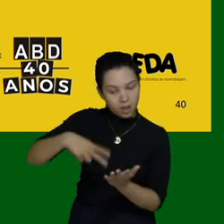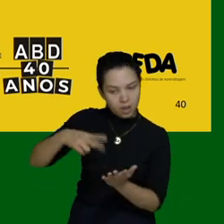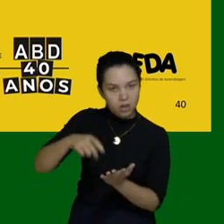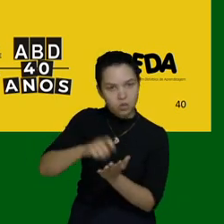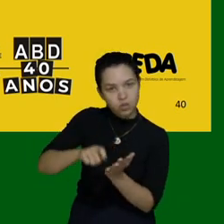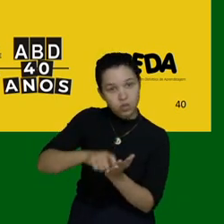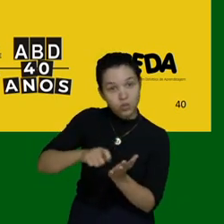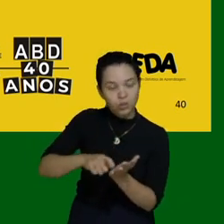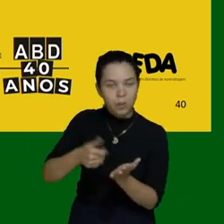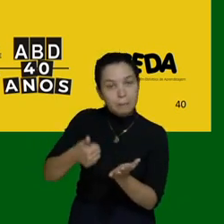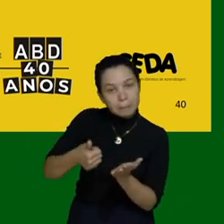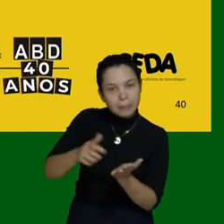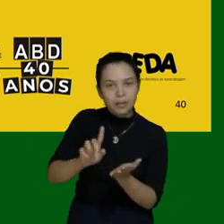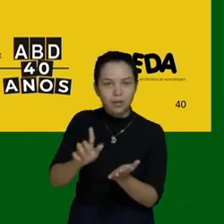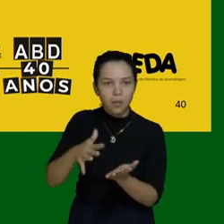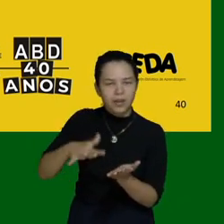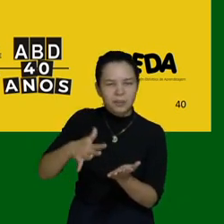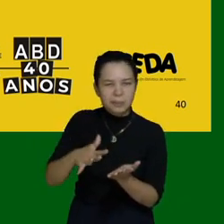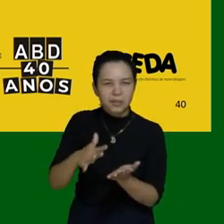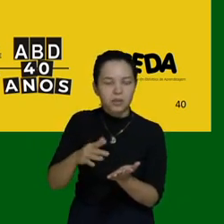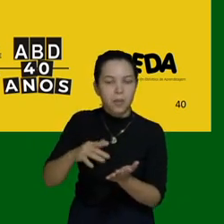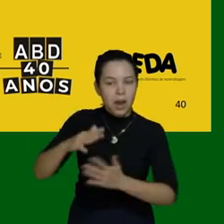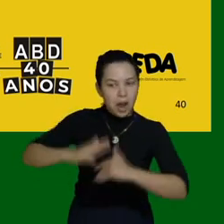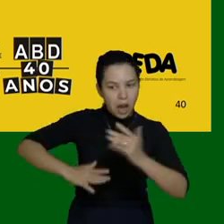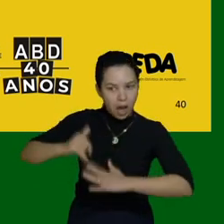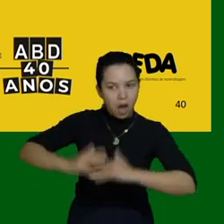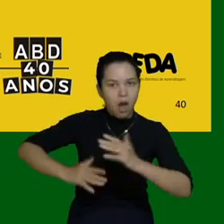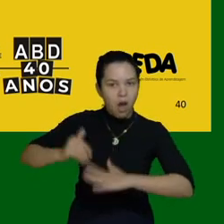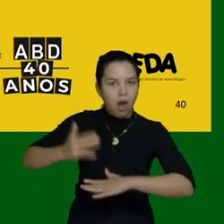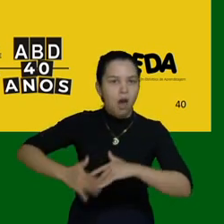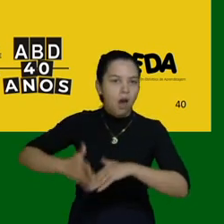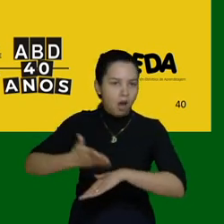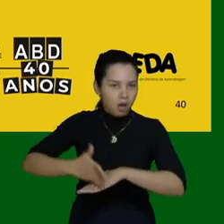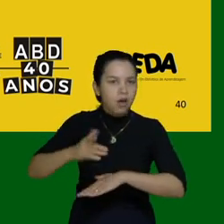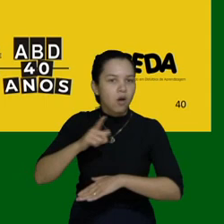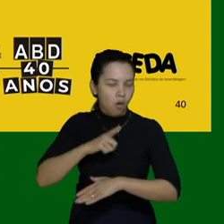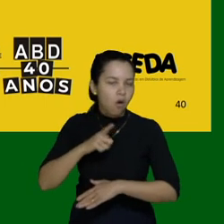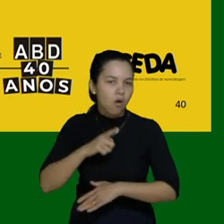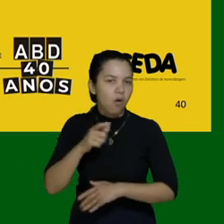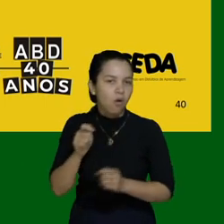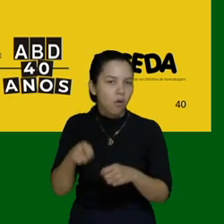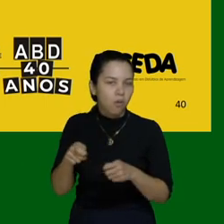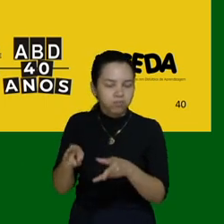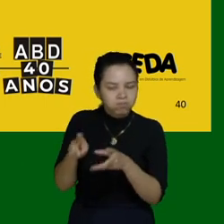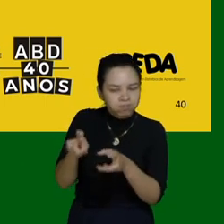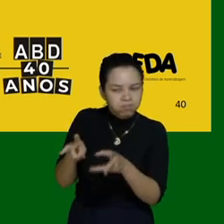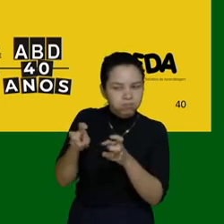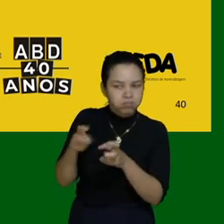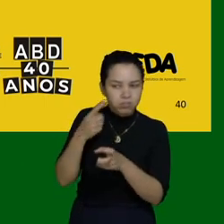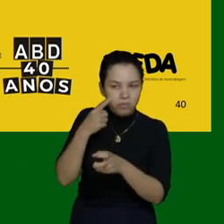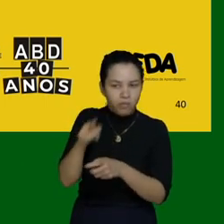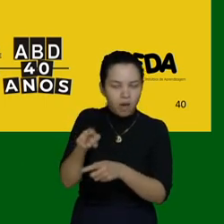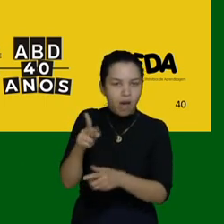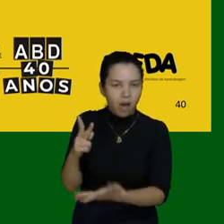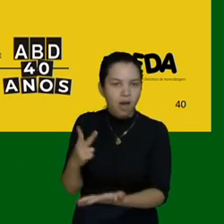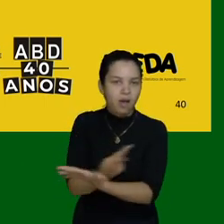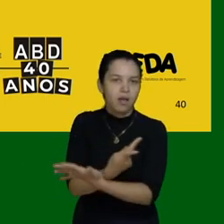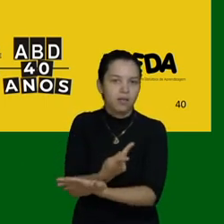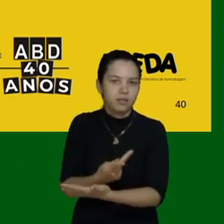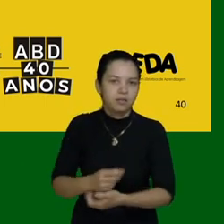não também mas uma atividade prática eles percebem e apontam com bastante frequência o erro